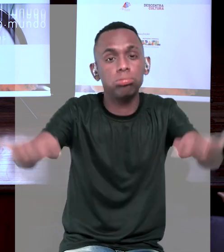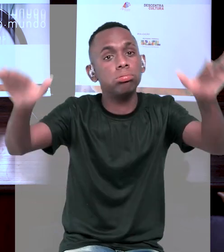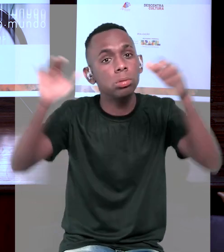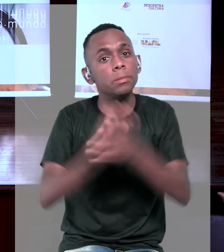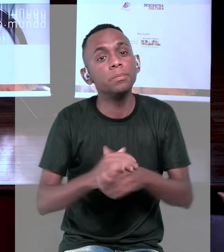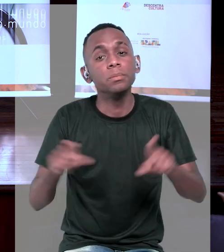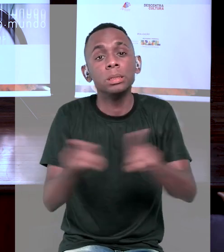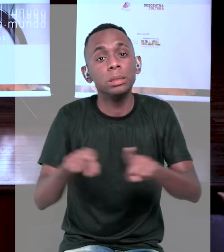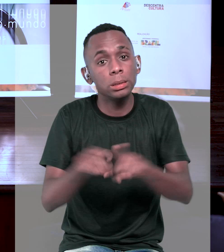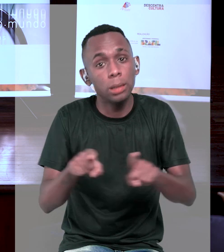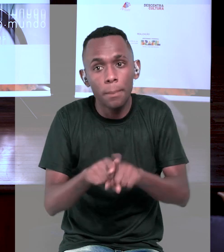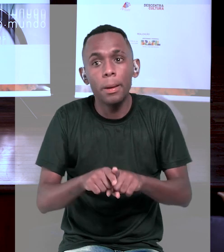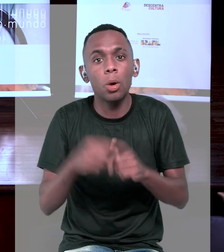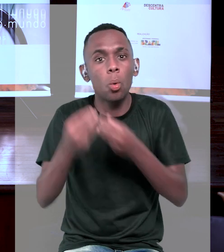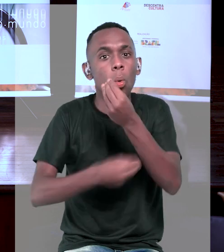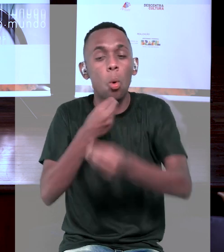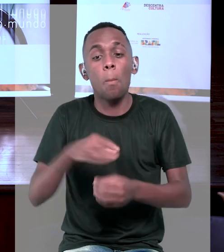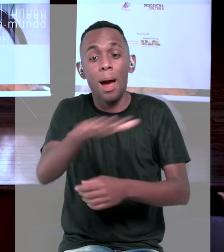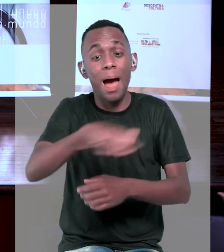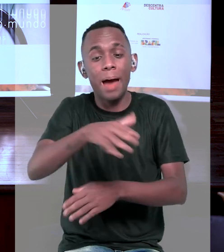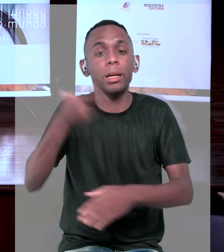elas alcançam e mobilizam